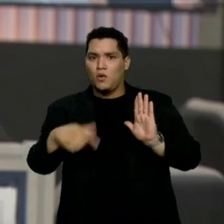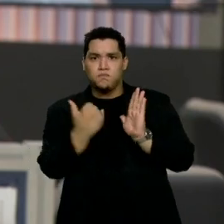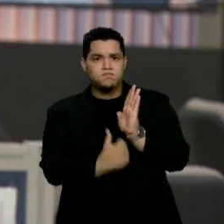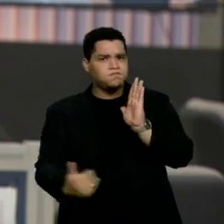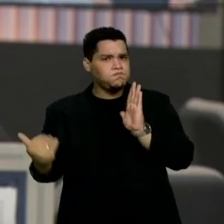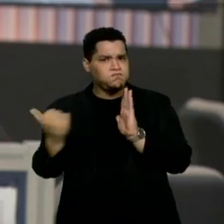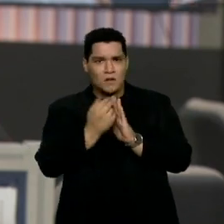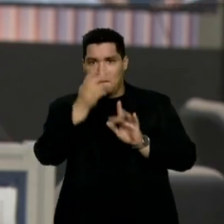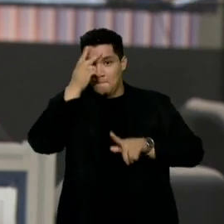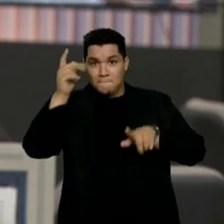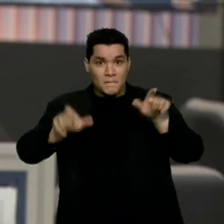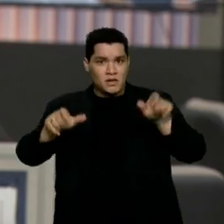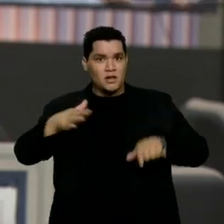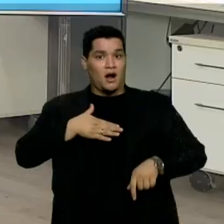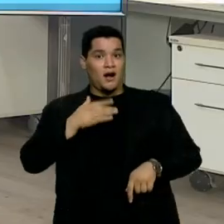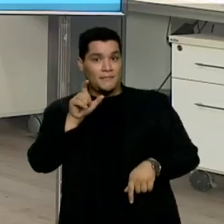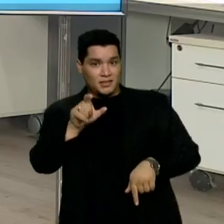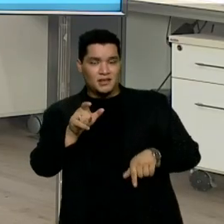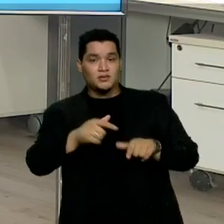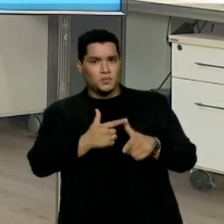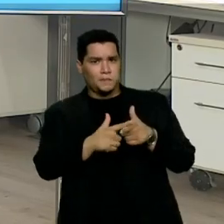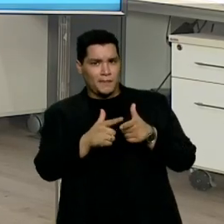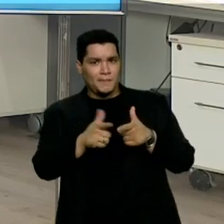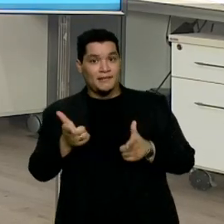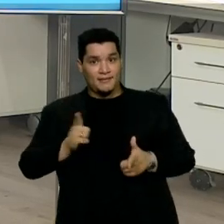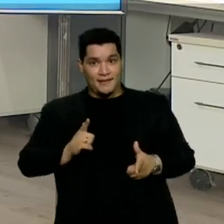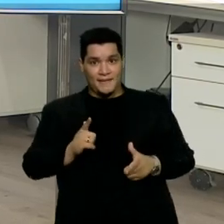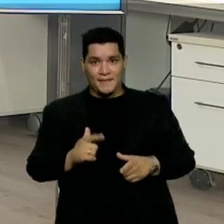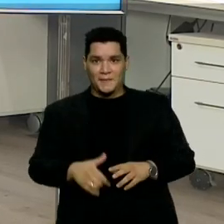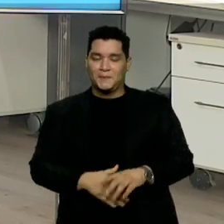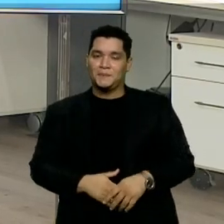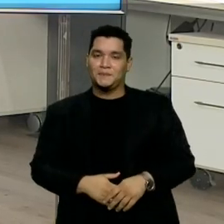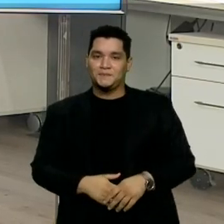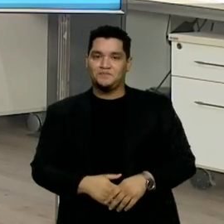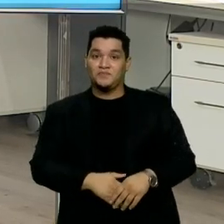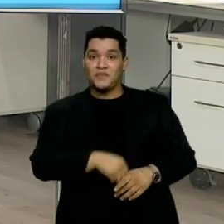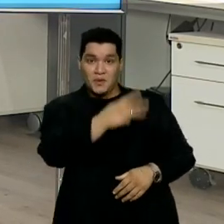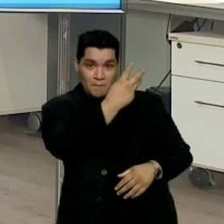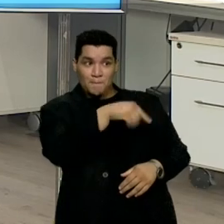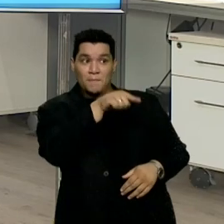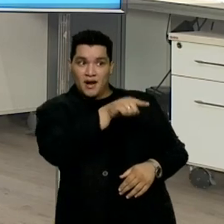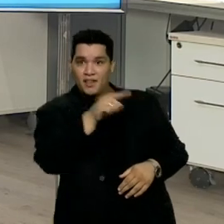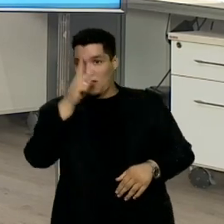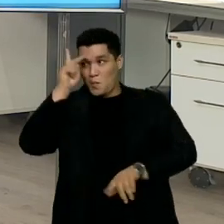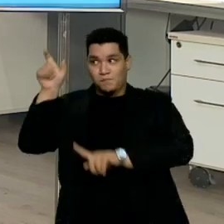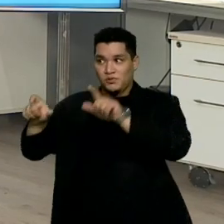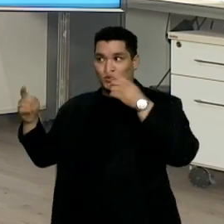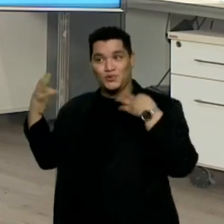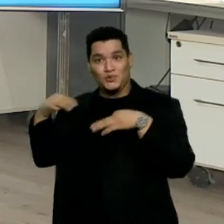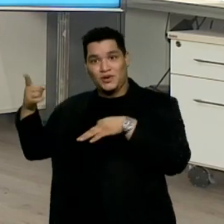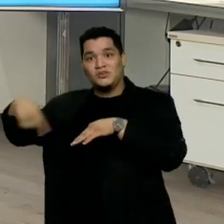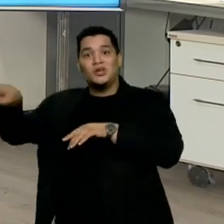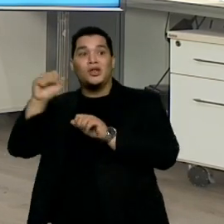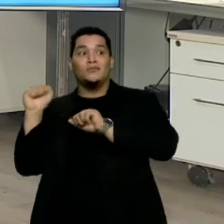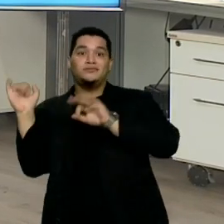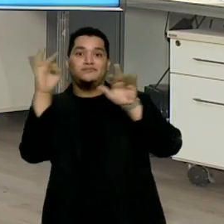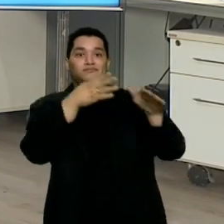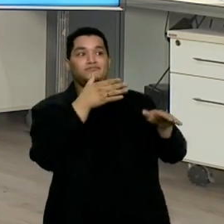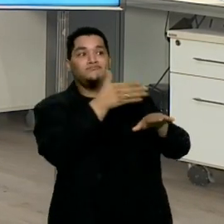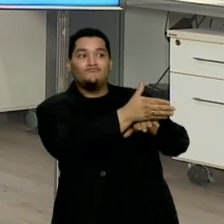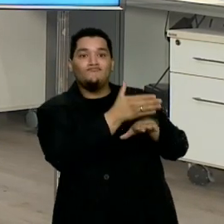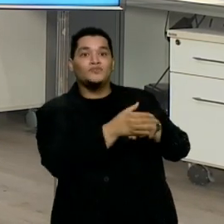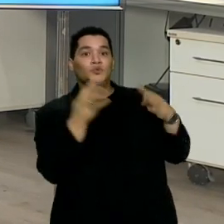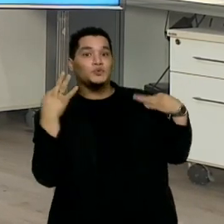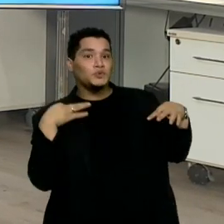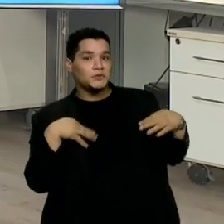restrição na CNH e a visita dos turistas que aproveitam as férias para conhecer as belezas do Estado